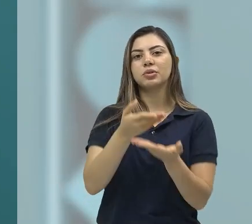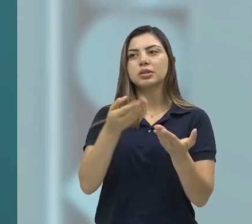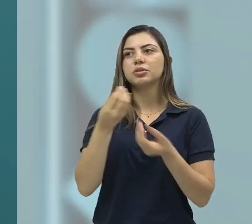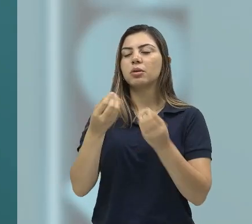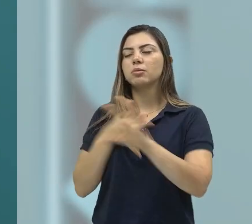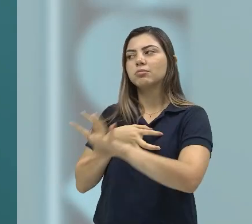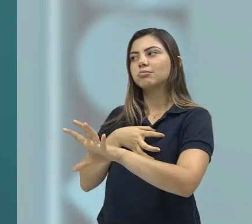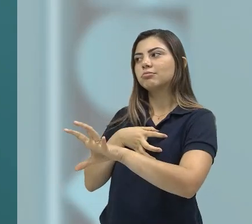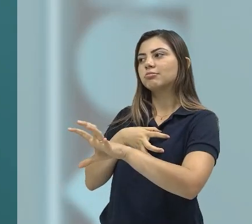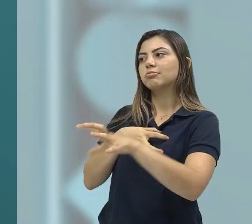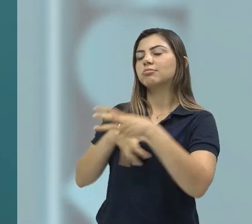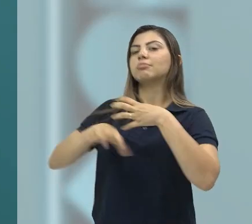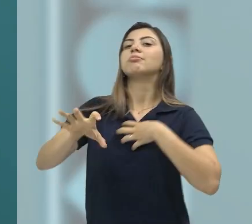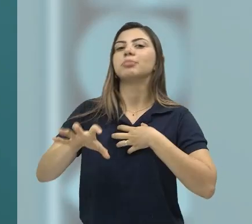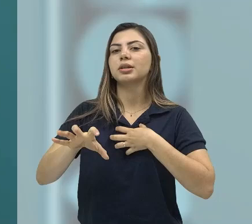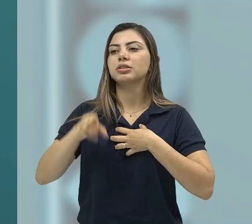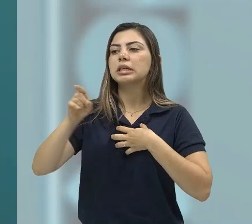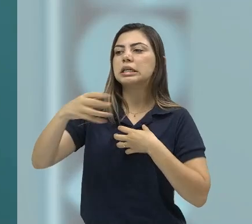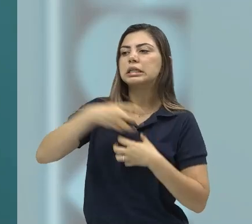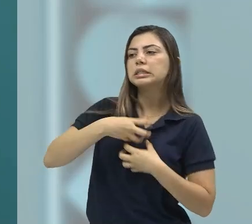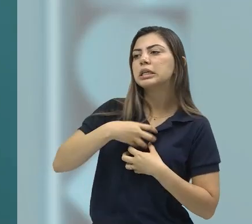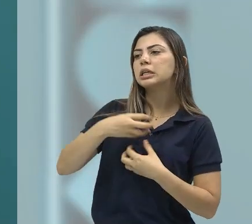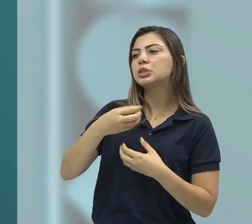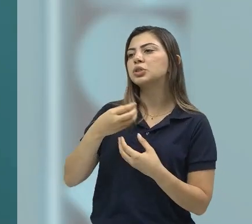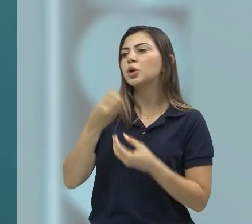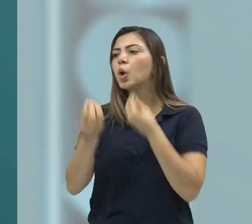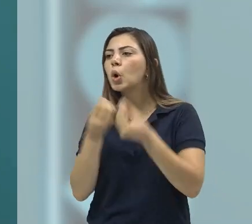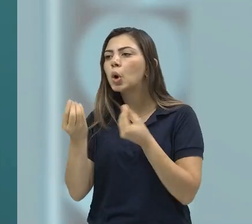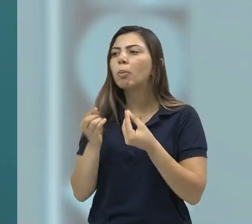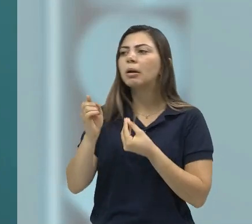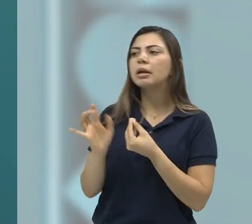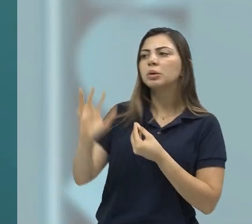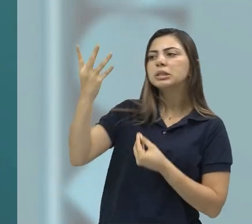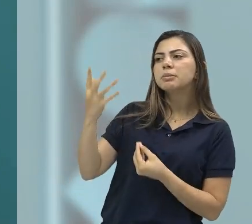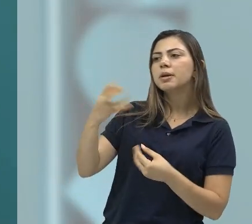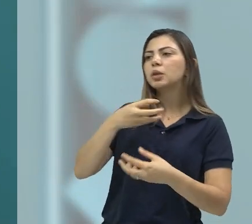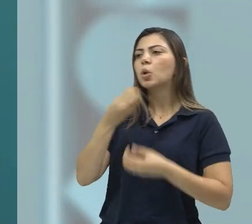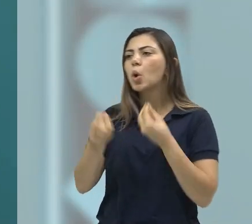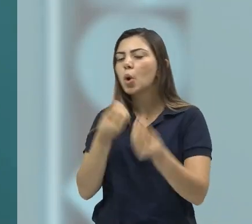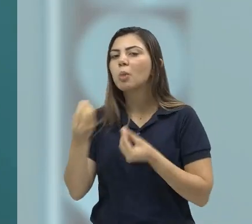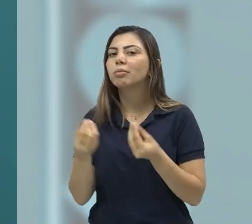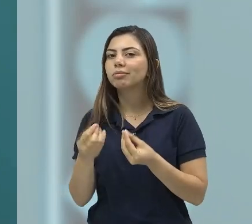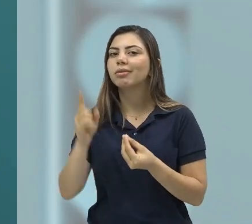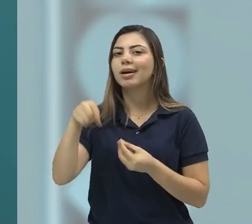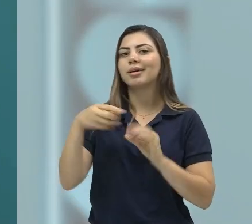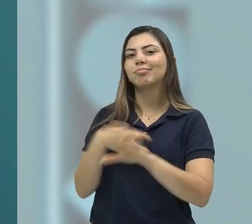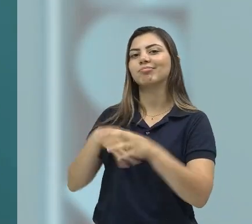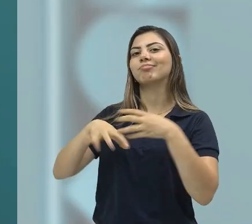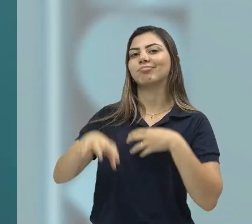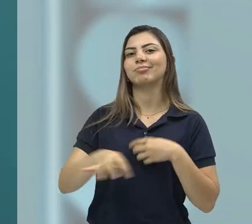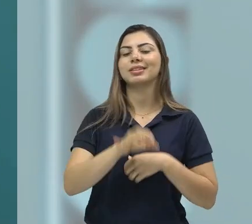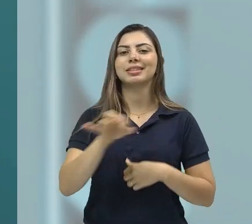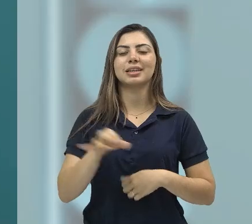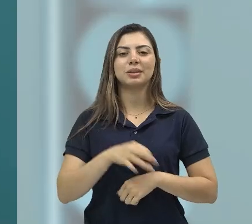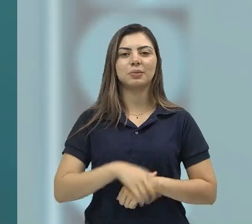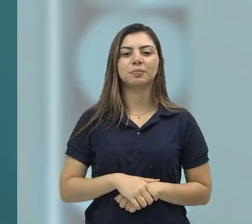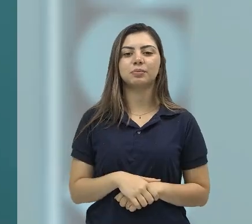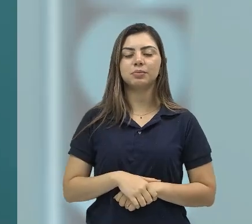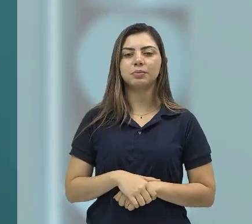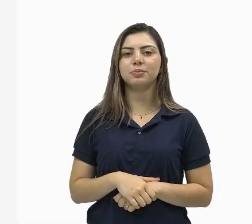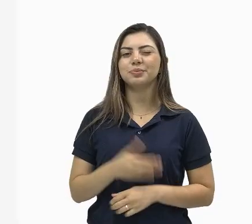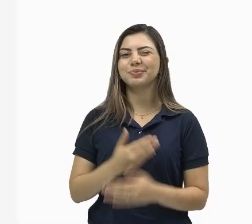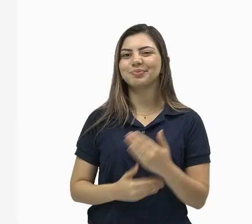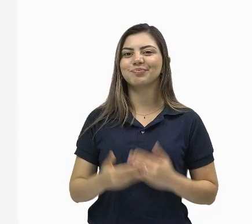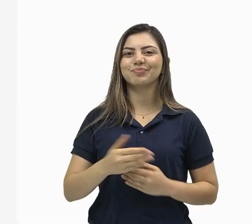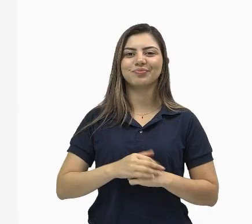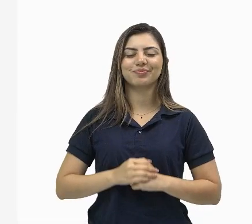se a gente pensar na psicanálise, né? Essa projeção em relação à visão do outro, tá bom? Vamos